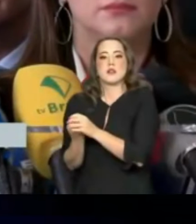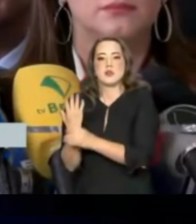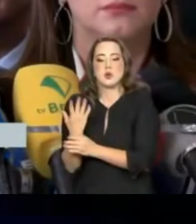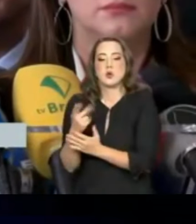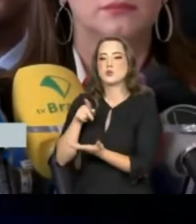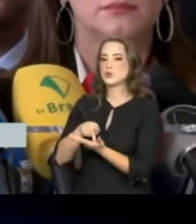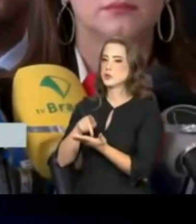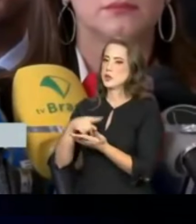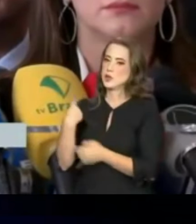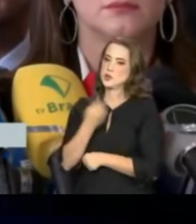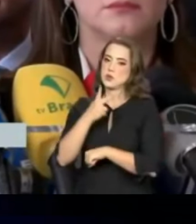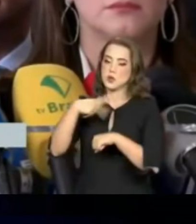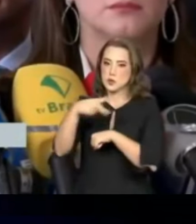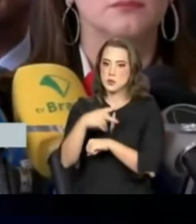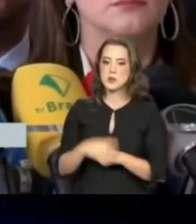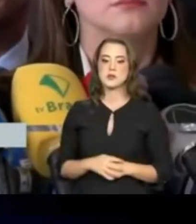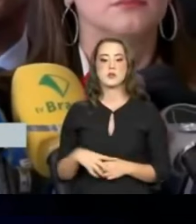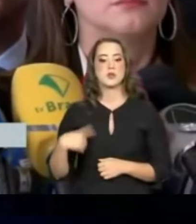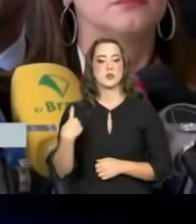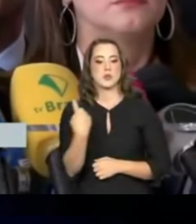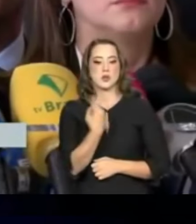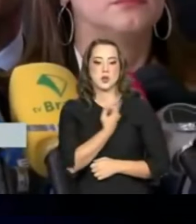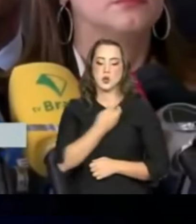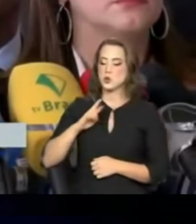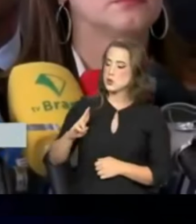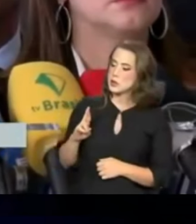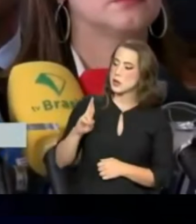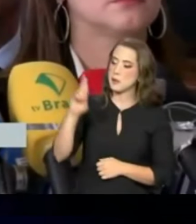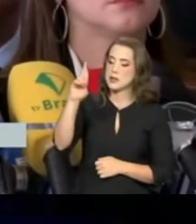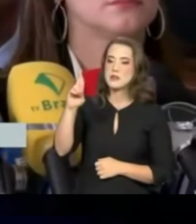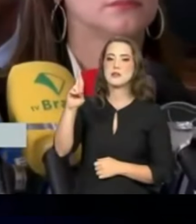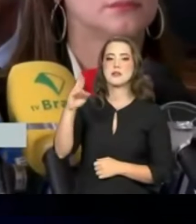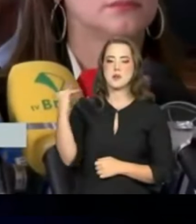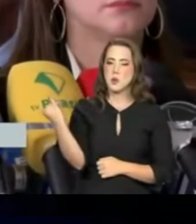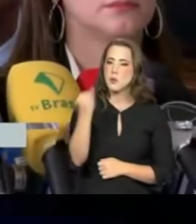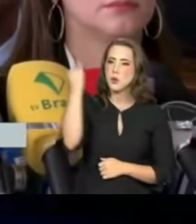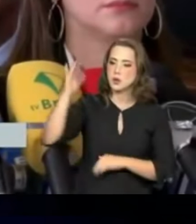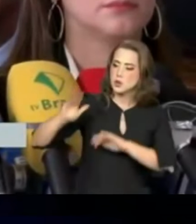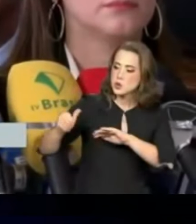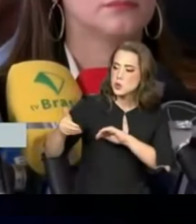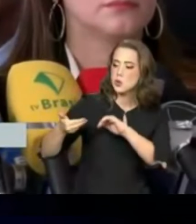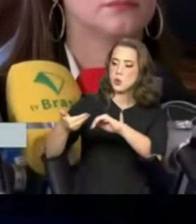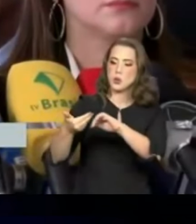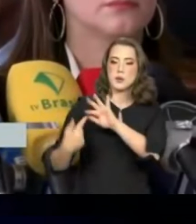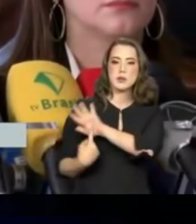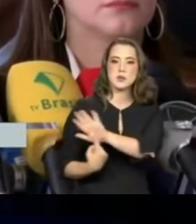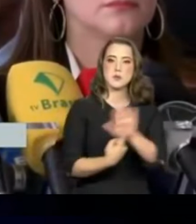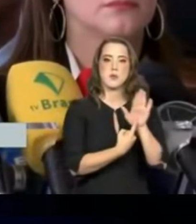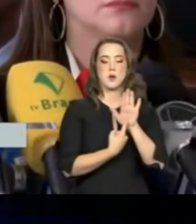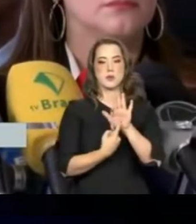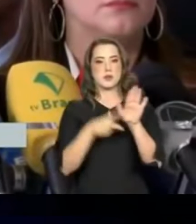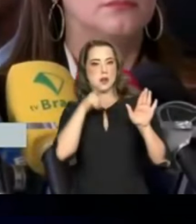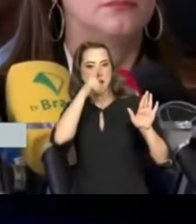E aí, bom, ele saiu e quem falou? Ele falou sim